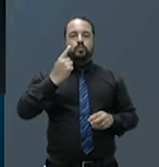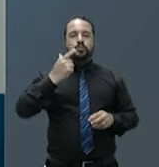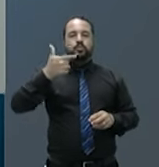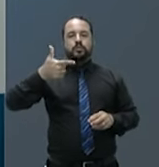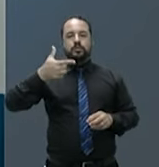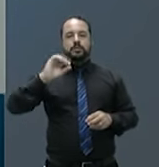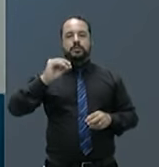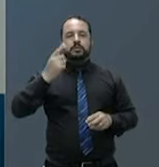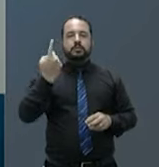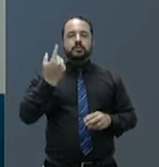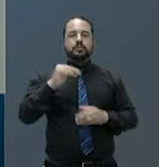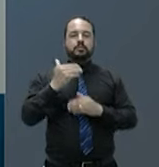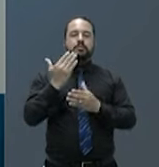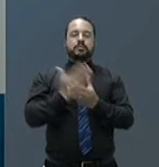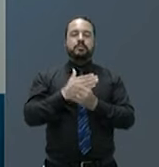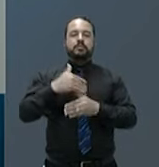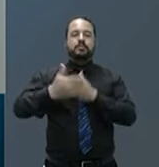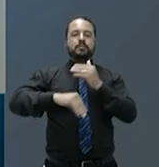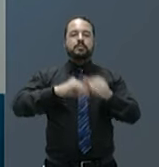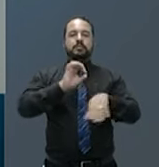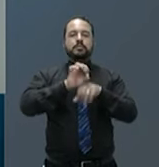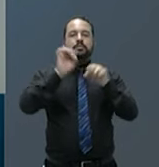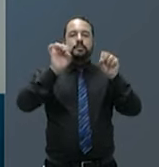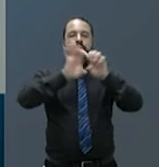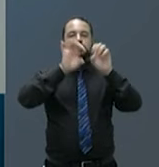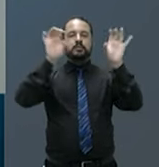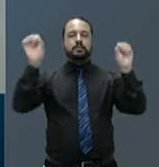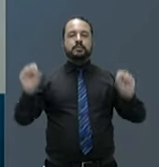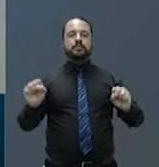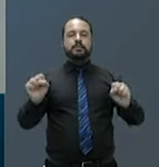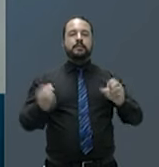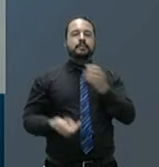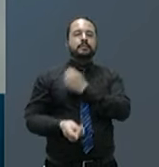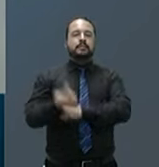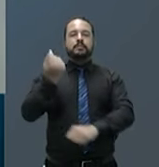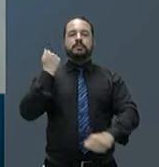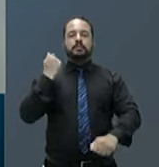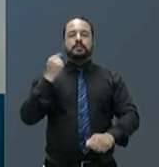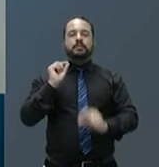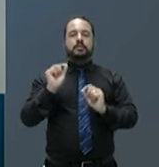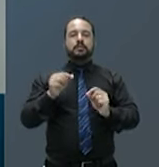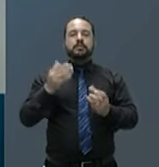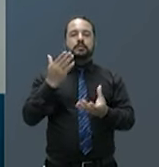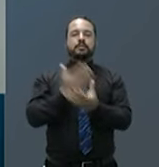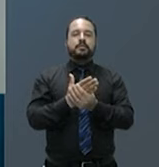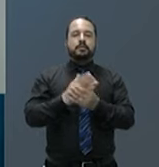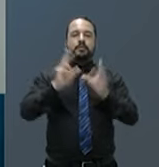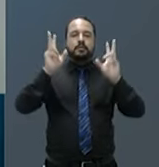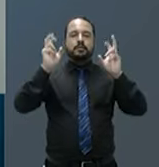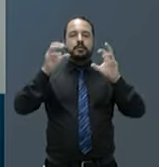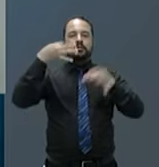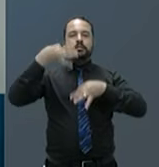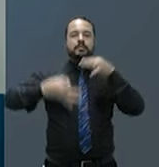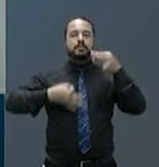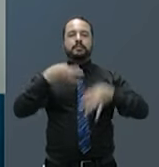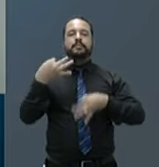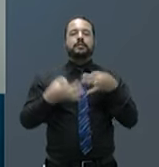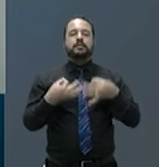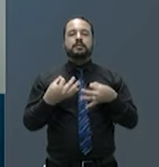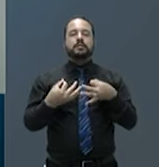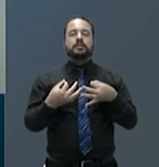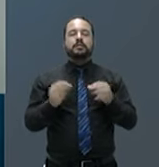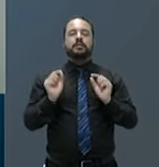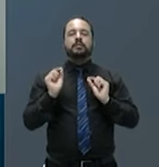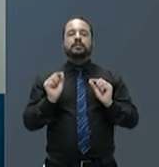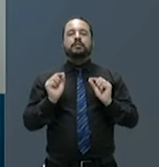e especificamente para o sistema de precedentes. A questão jurídica do tema foi afetada